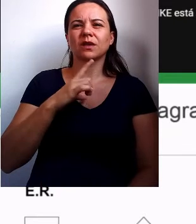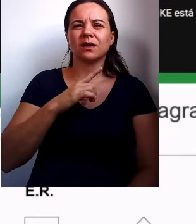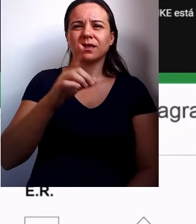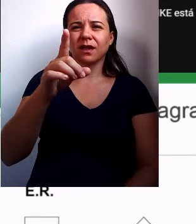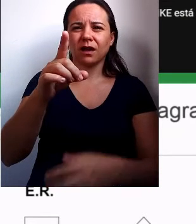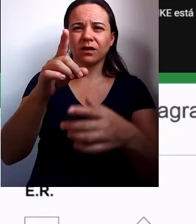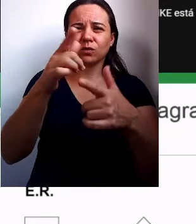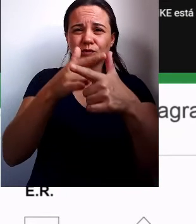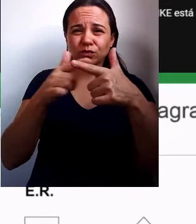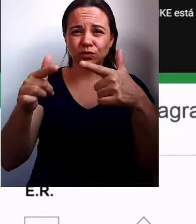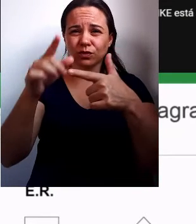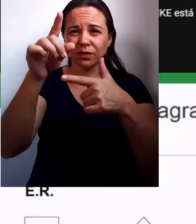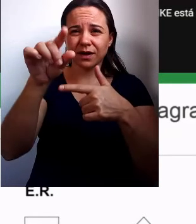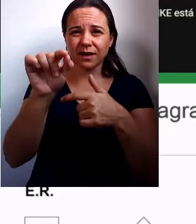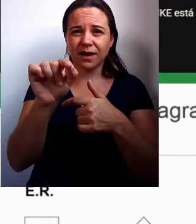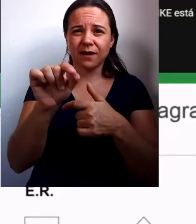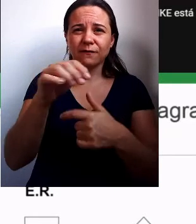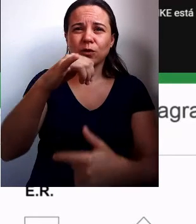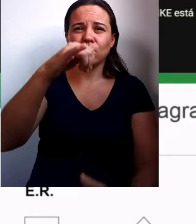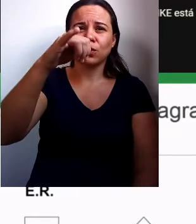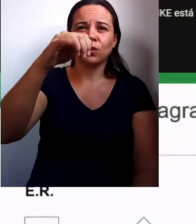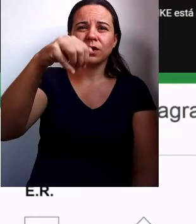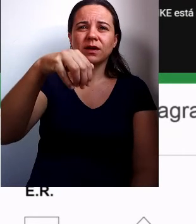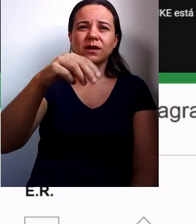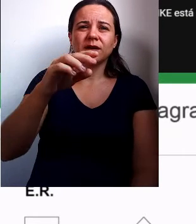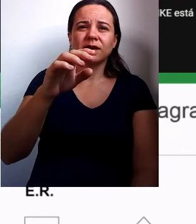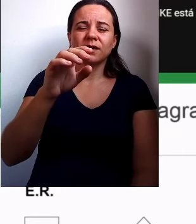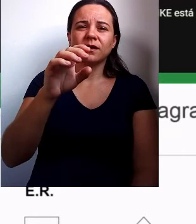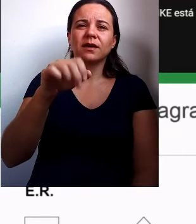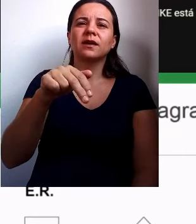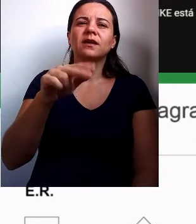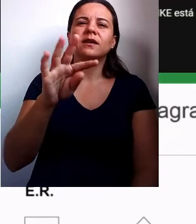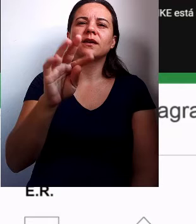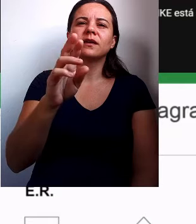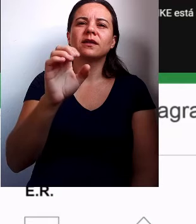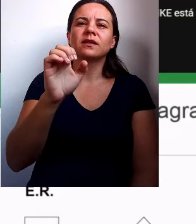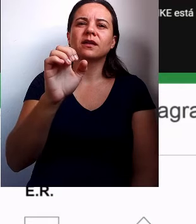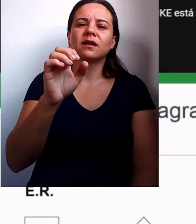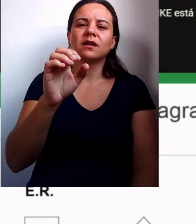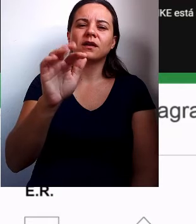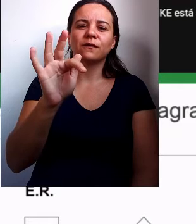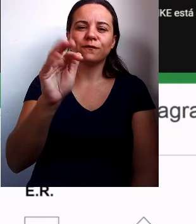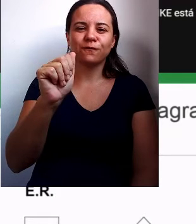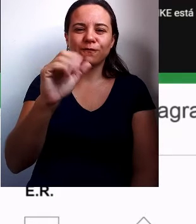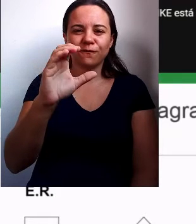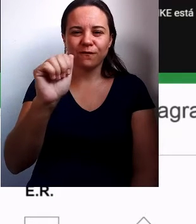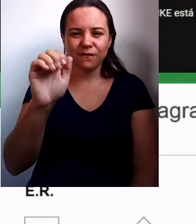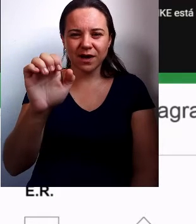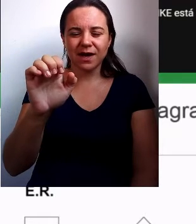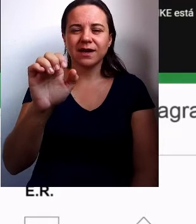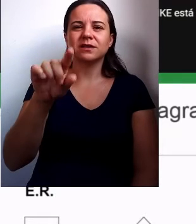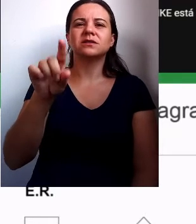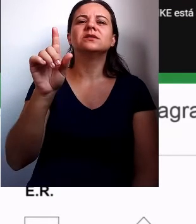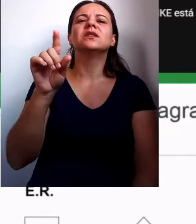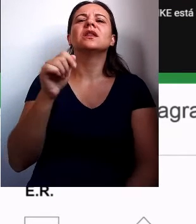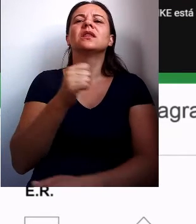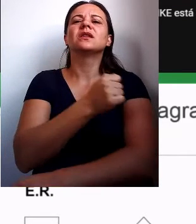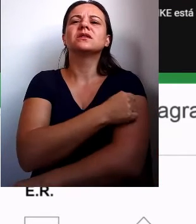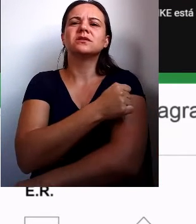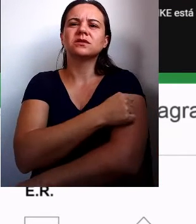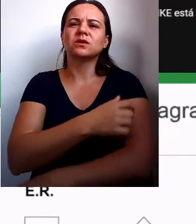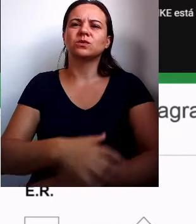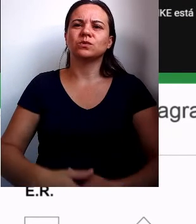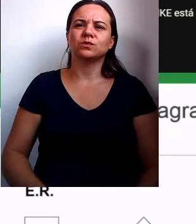né? Que seriam as interfaces, então, desse aluno, né? Então, primeiramente, ele